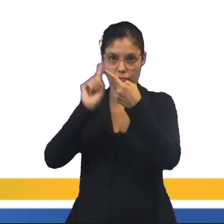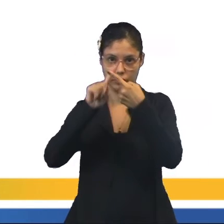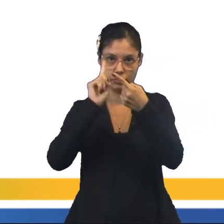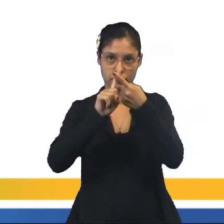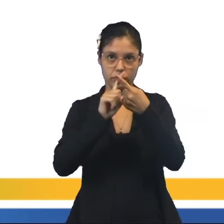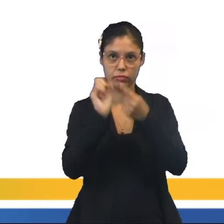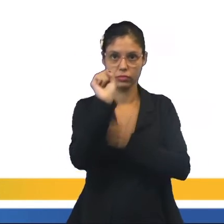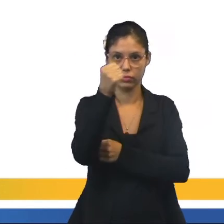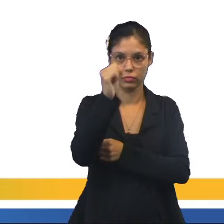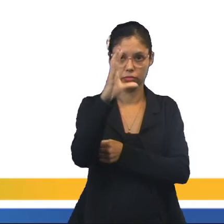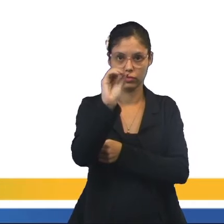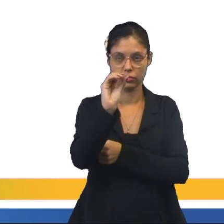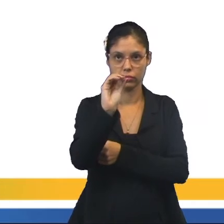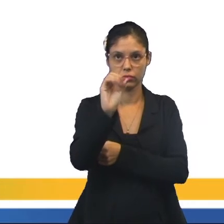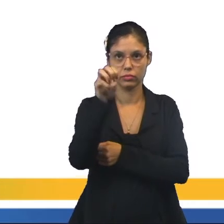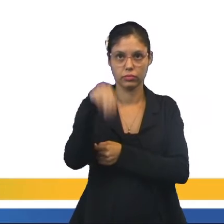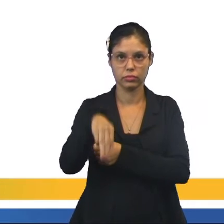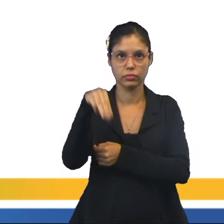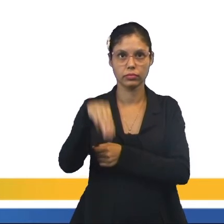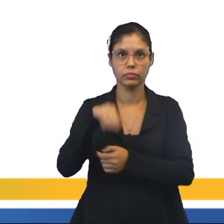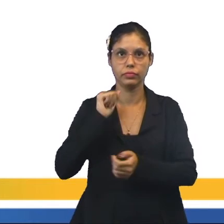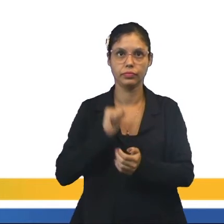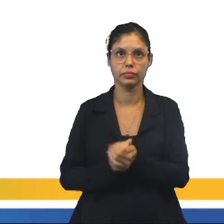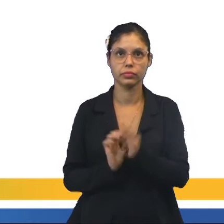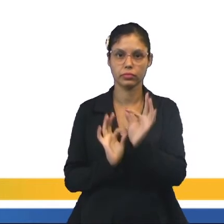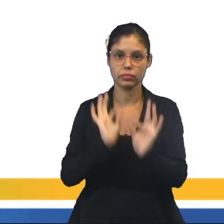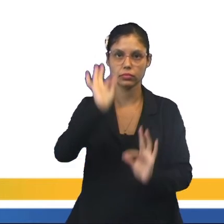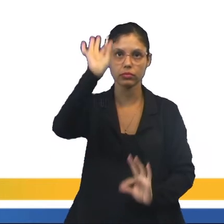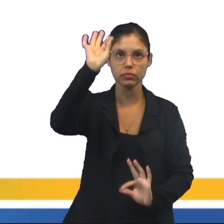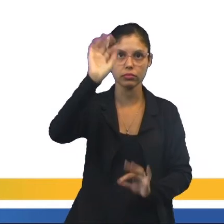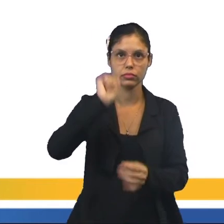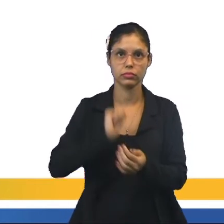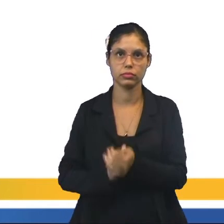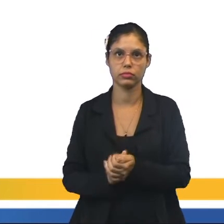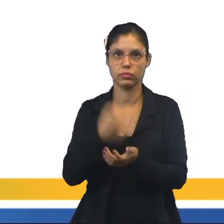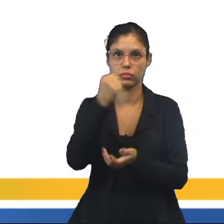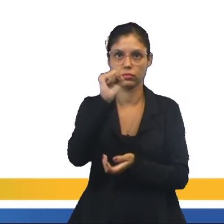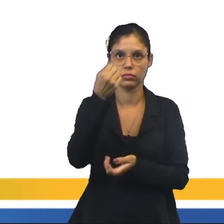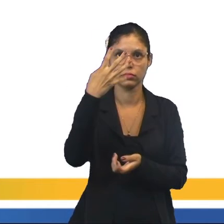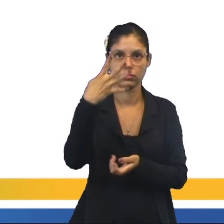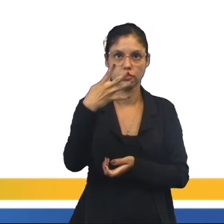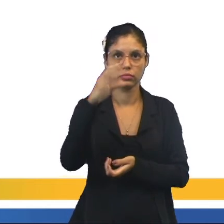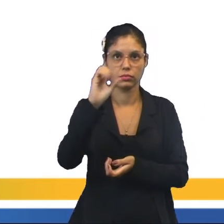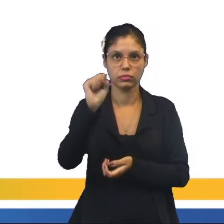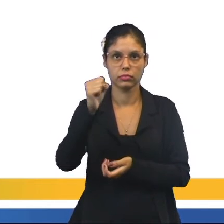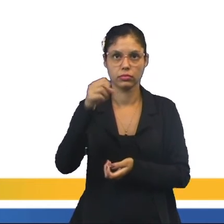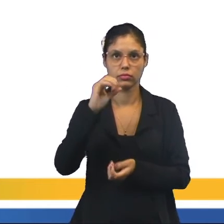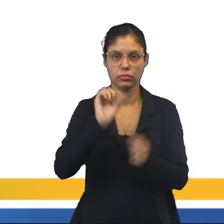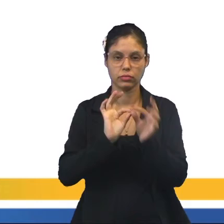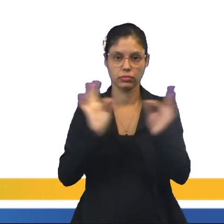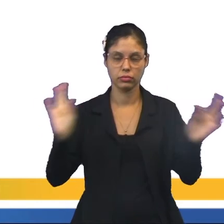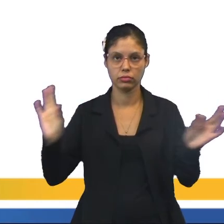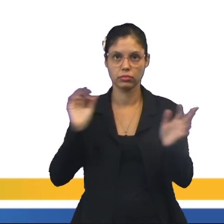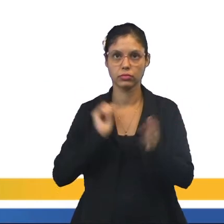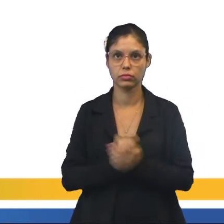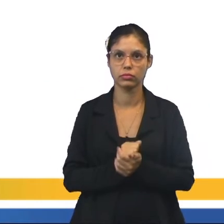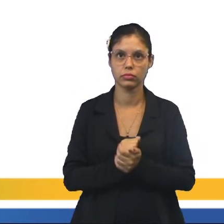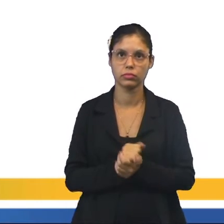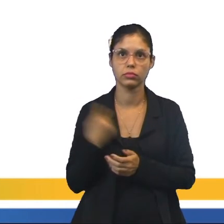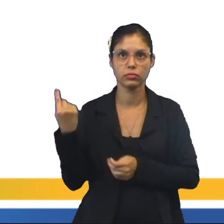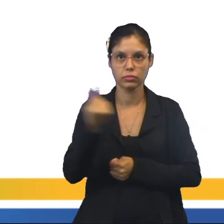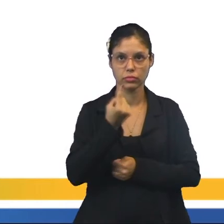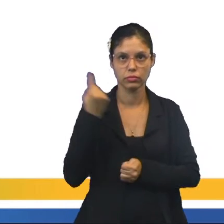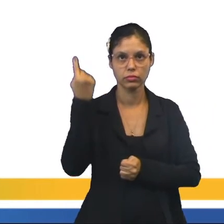seus prédios de 80 metros de altura está com apenas 48